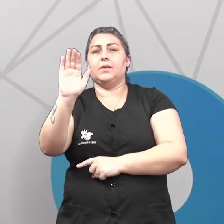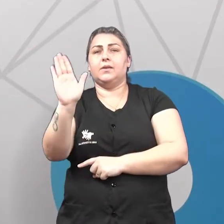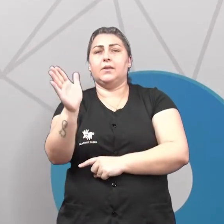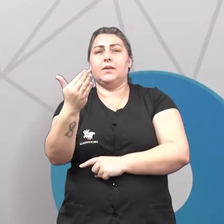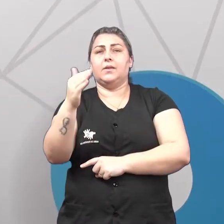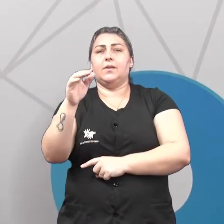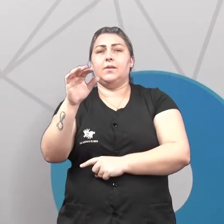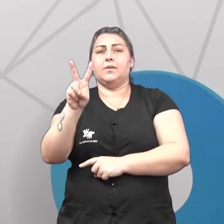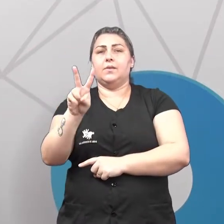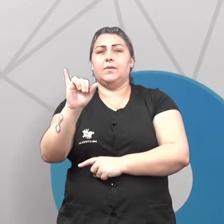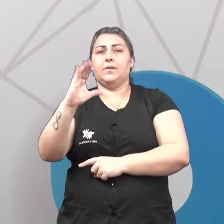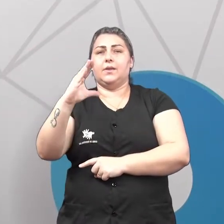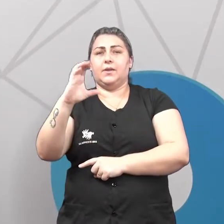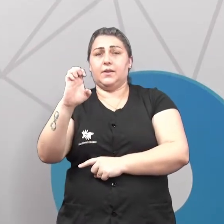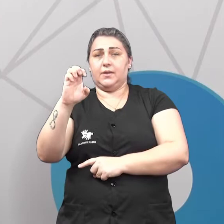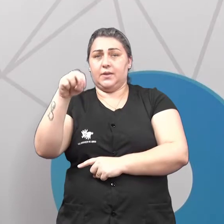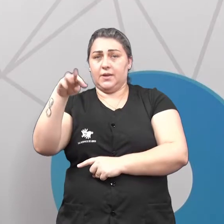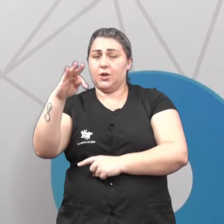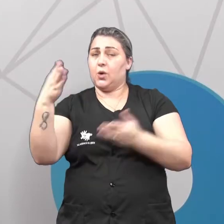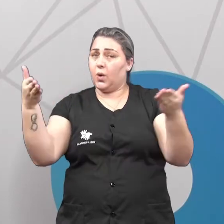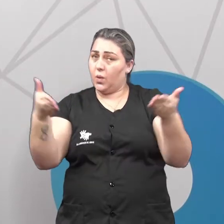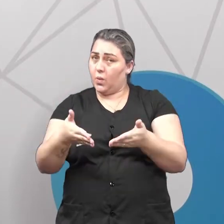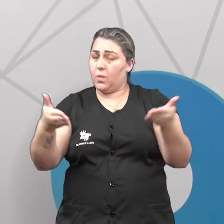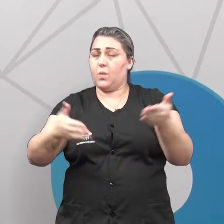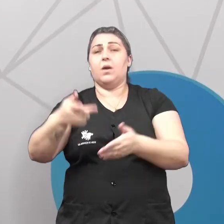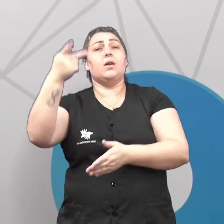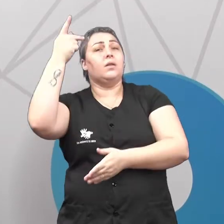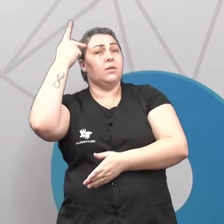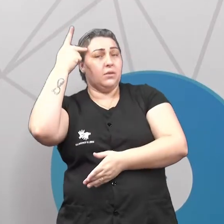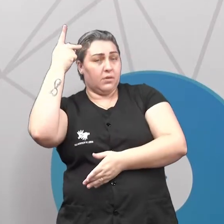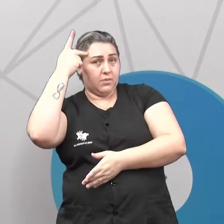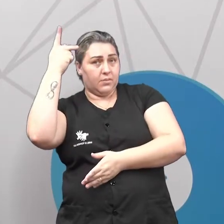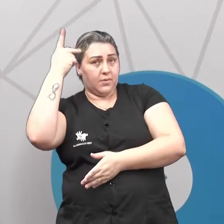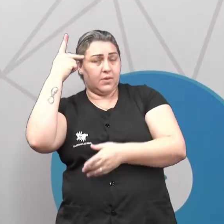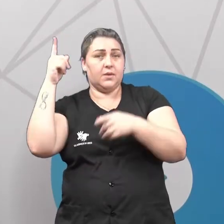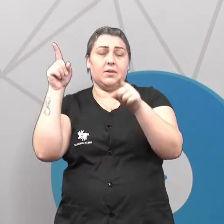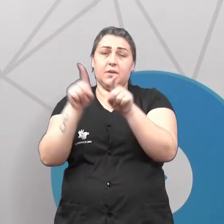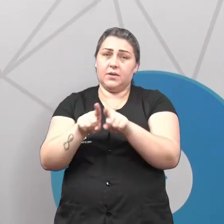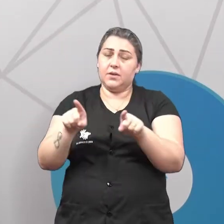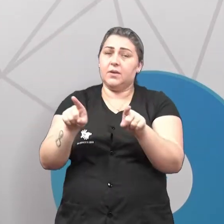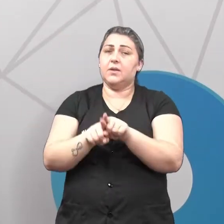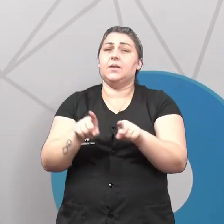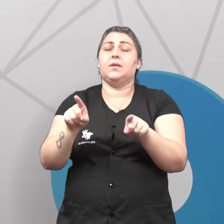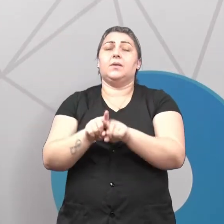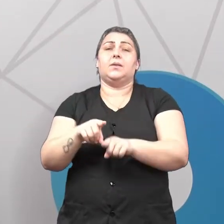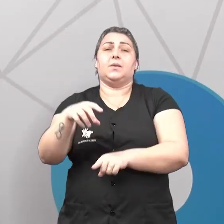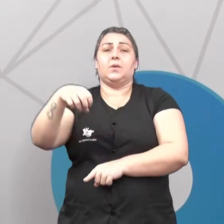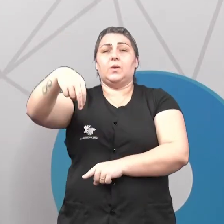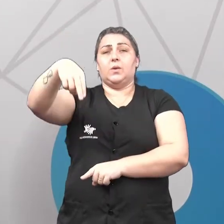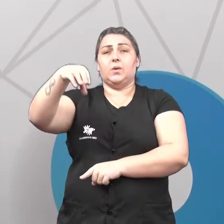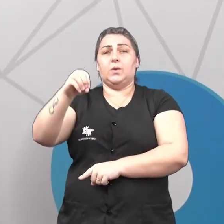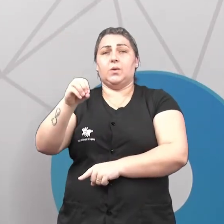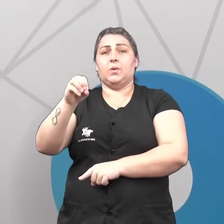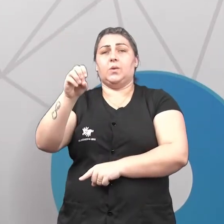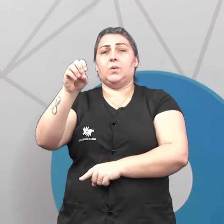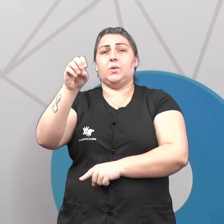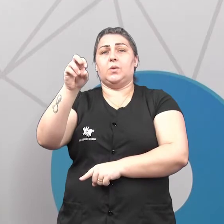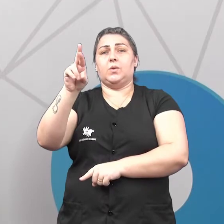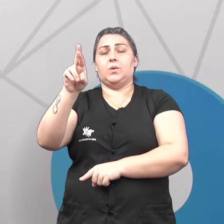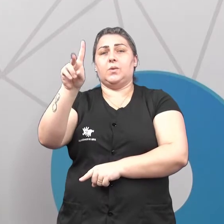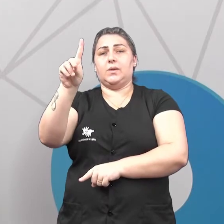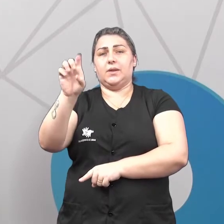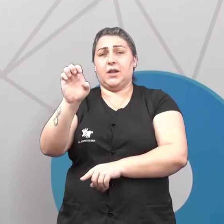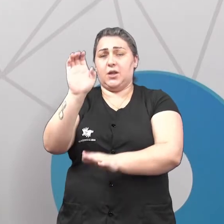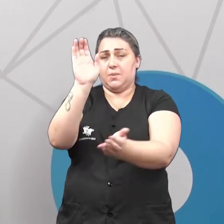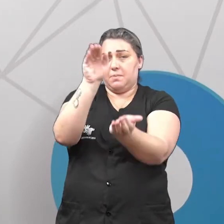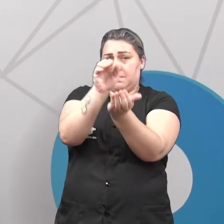nós conhecemos, né, como São Paulo hoje, elas deram certo, e também no Nordeste brasileiro, né, em Pernambuco,